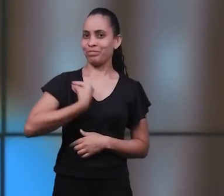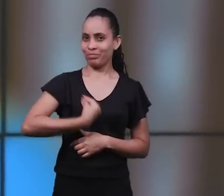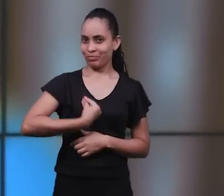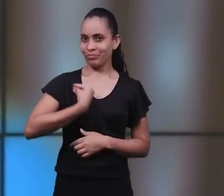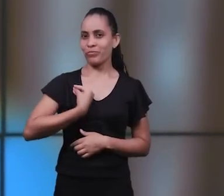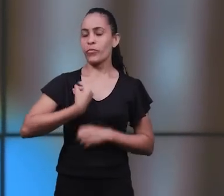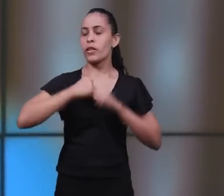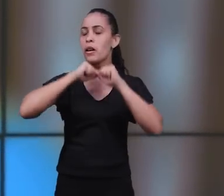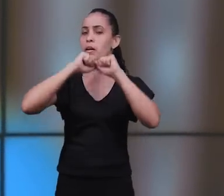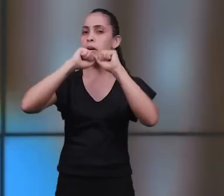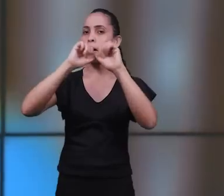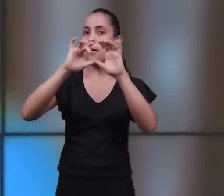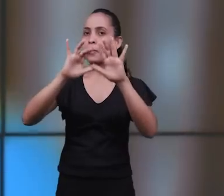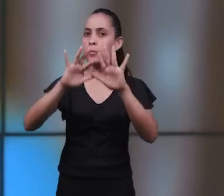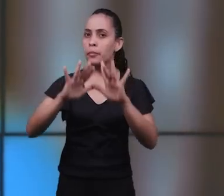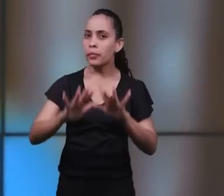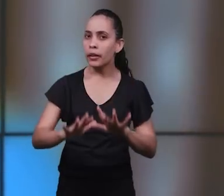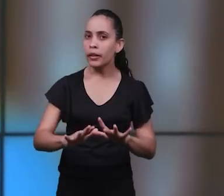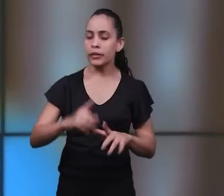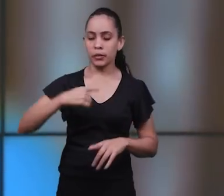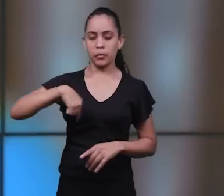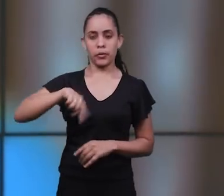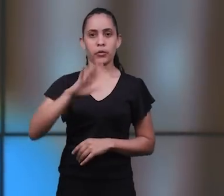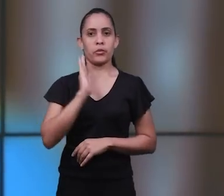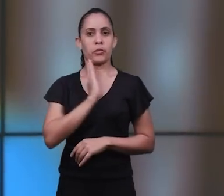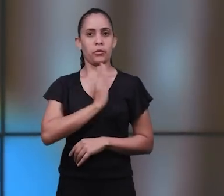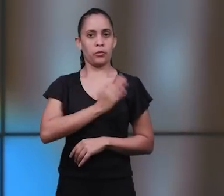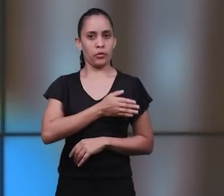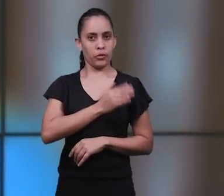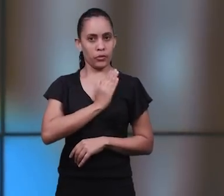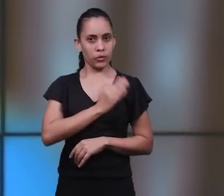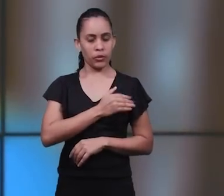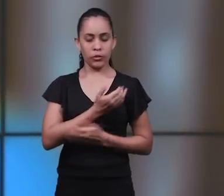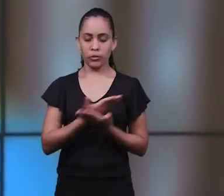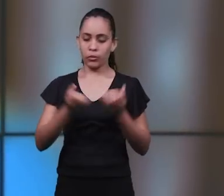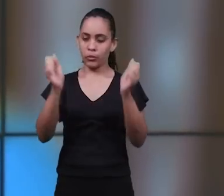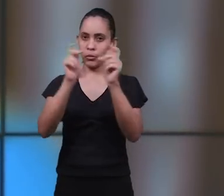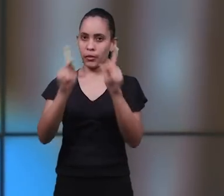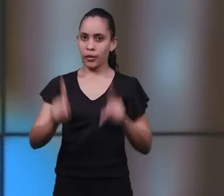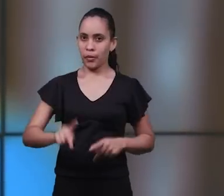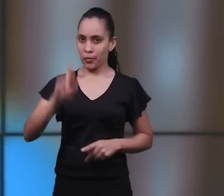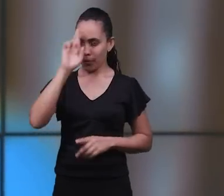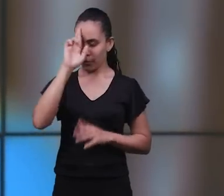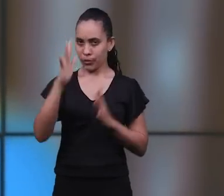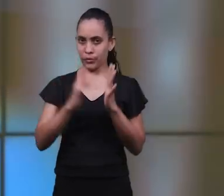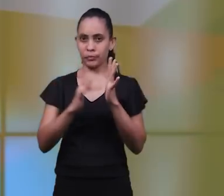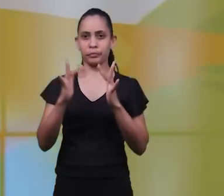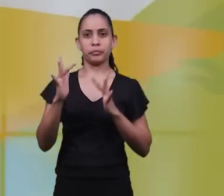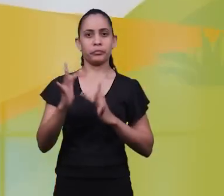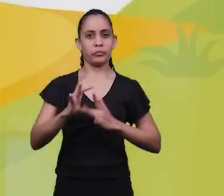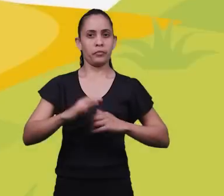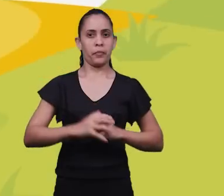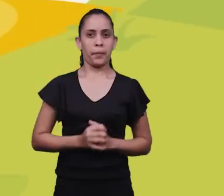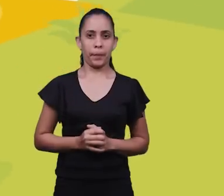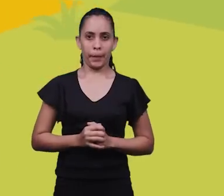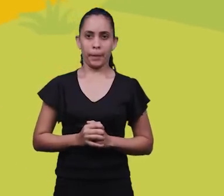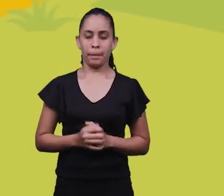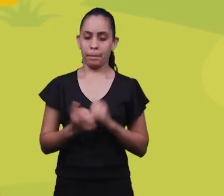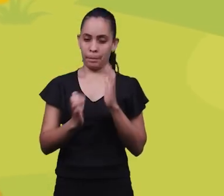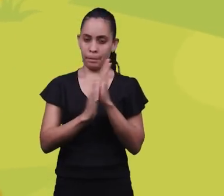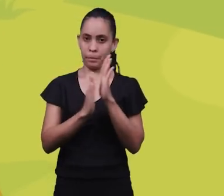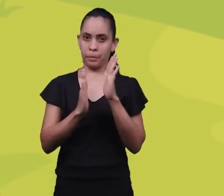essa palavra seja uma bênção para o nosso coração. A todos a paz do Senhor.